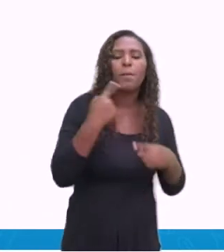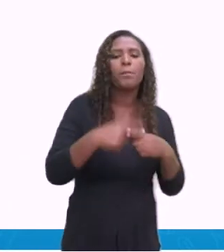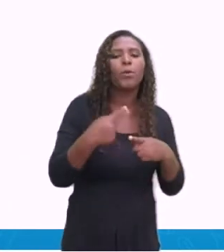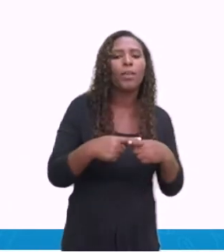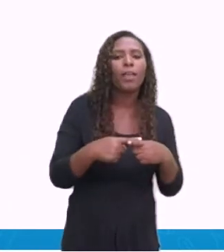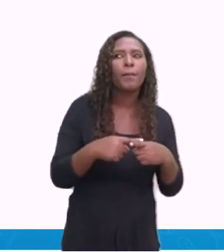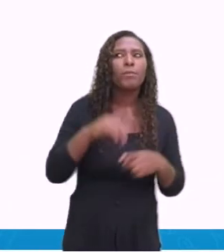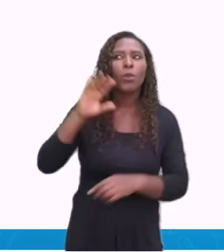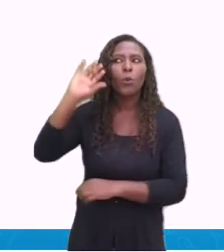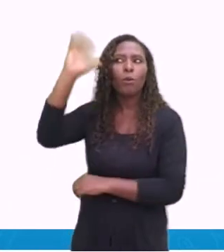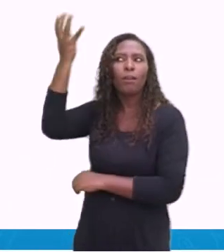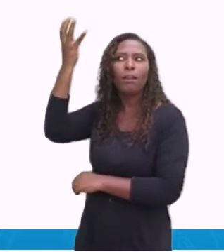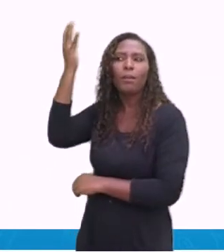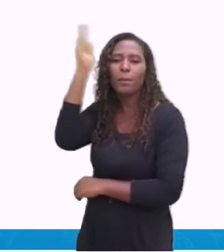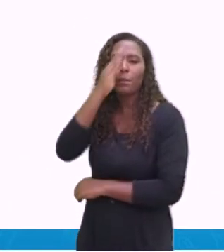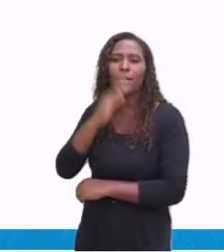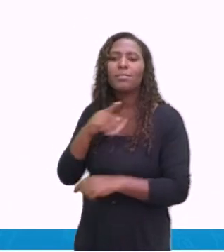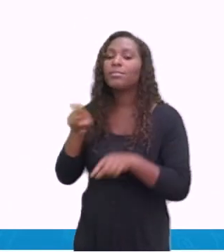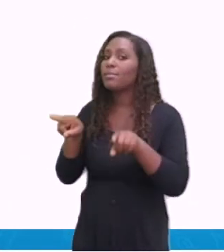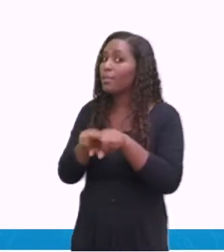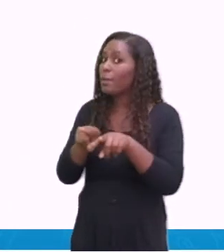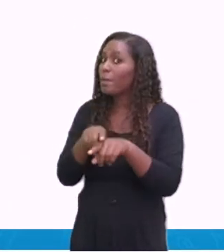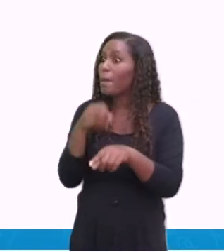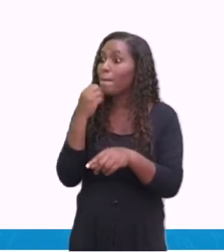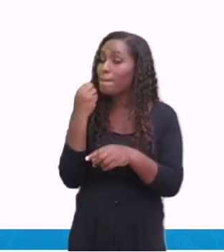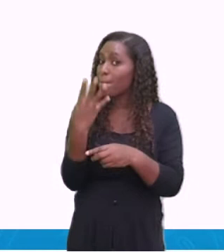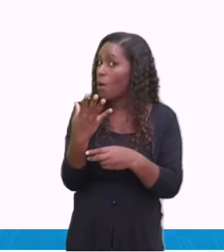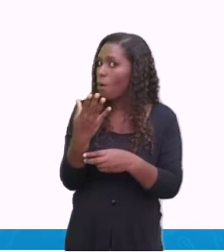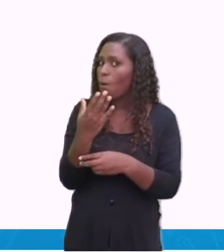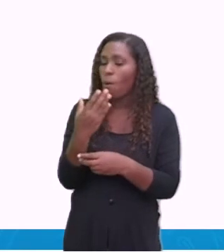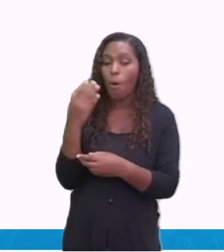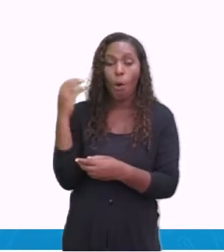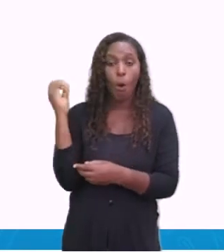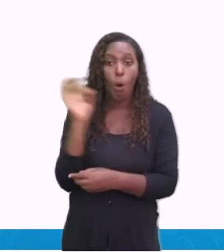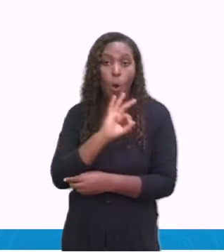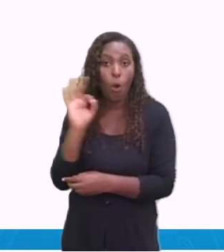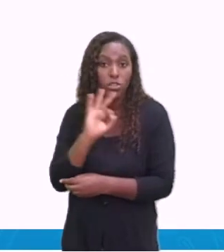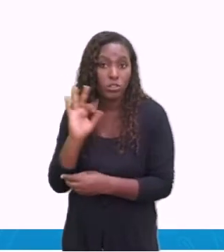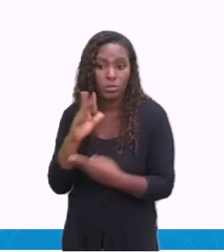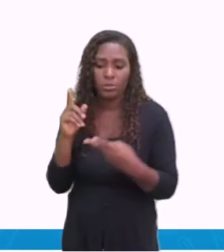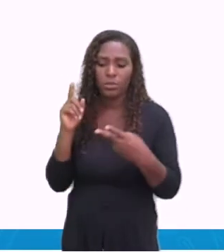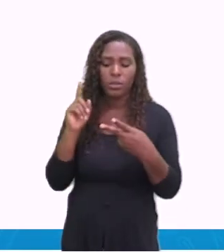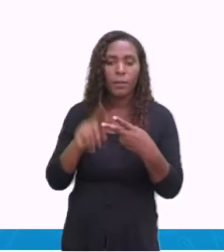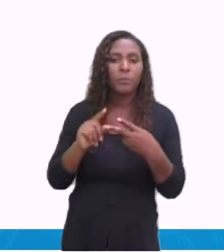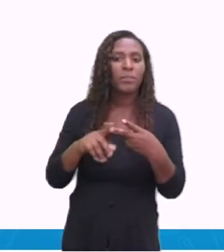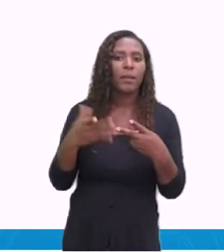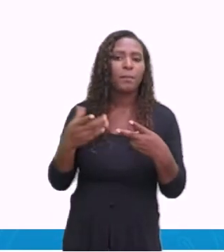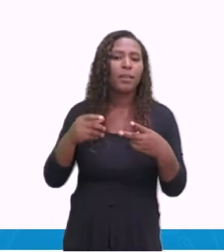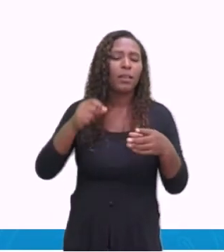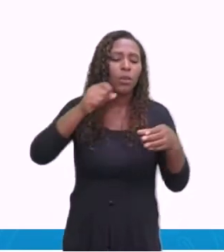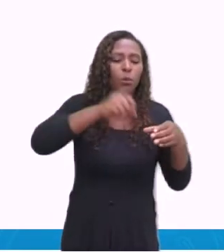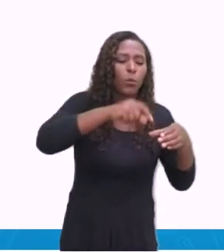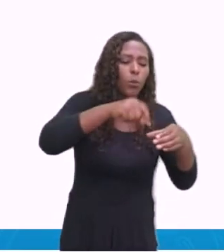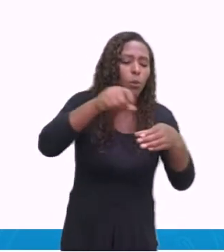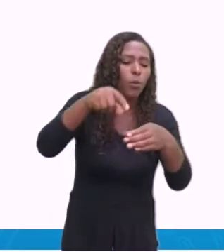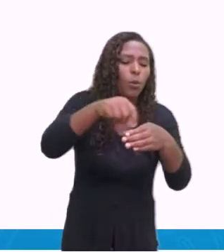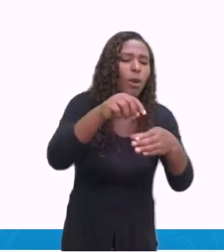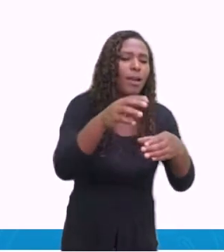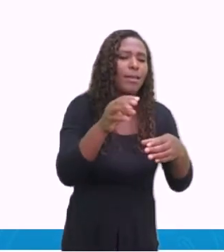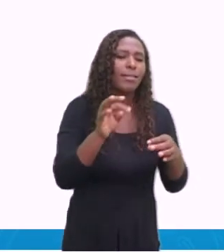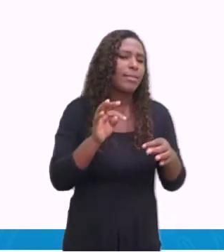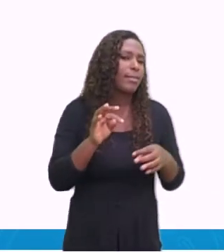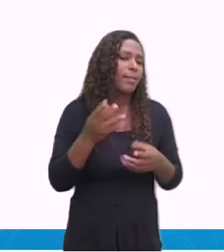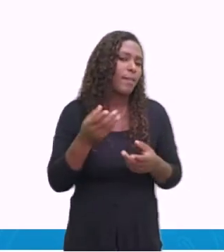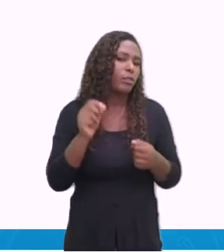e de novas técnicas de cultivo. O desenvolvimento foram os primeiros engenhos